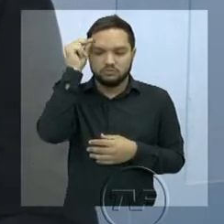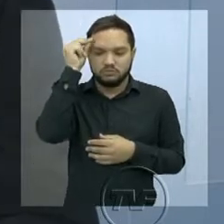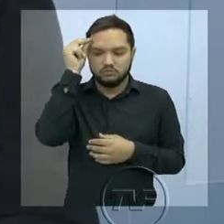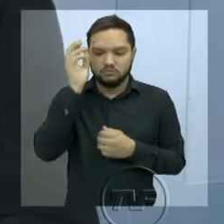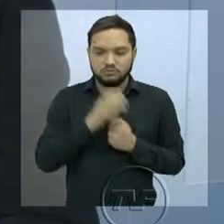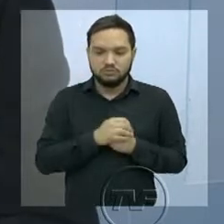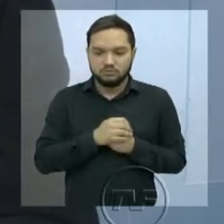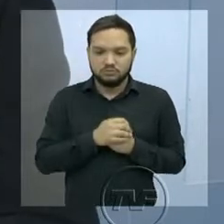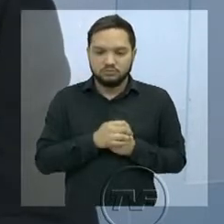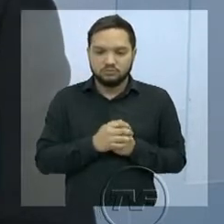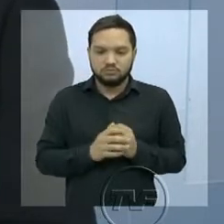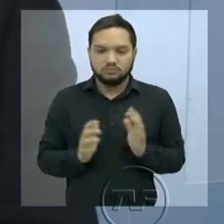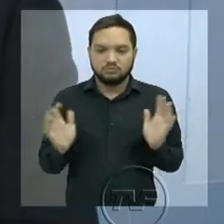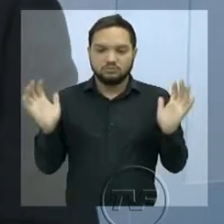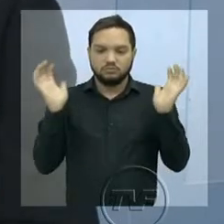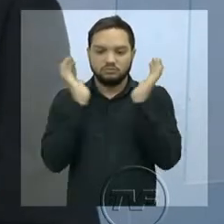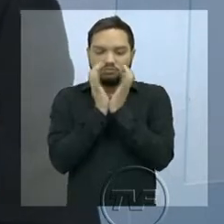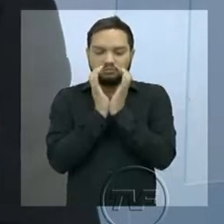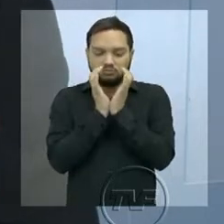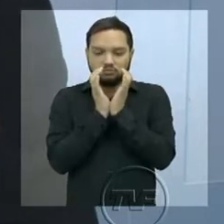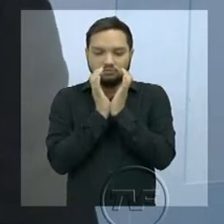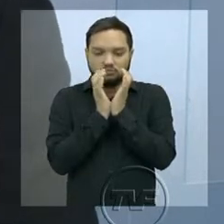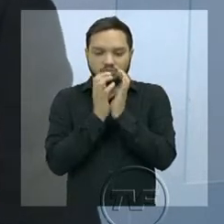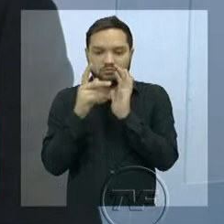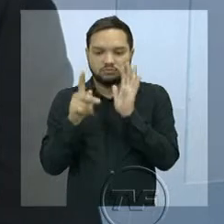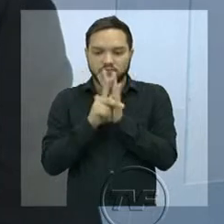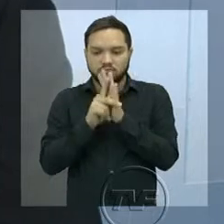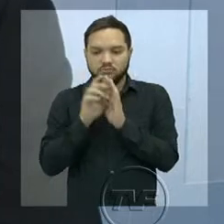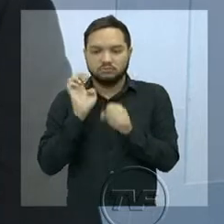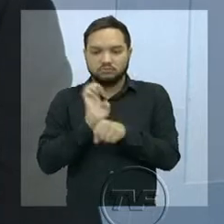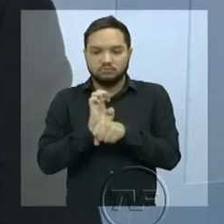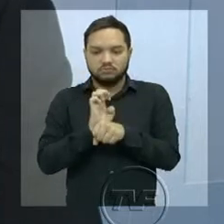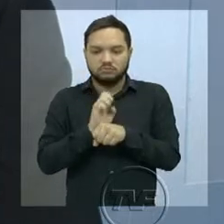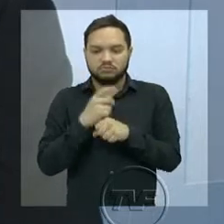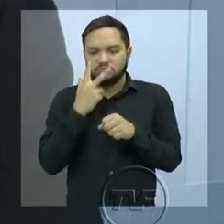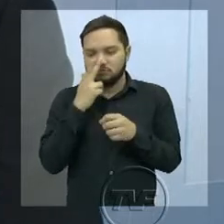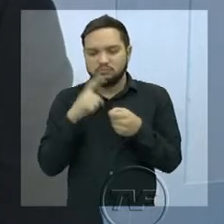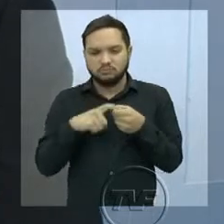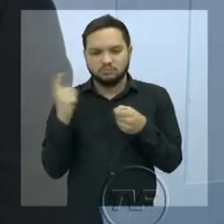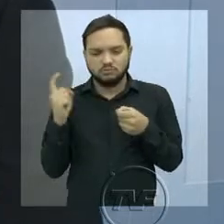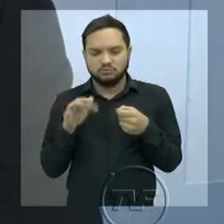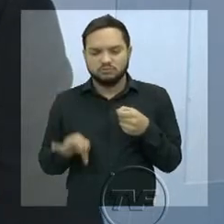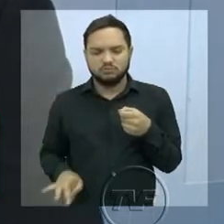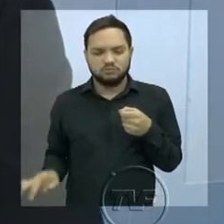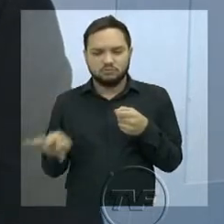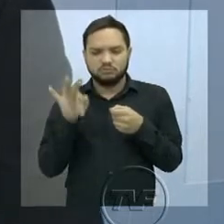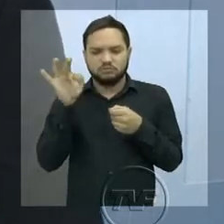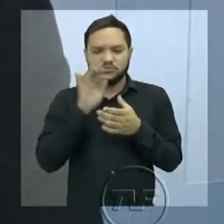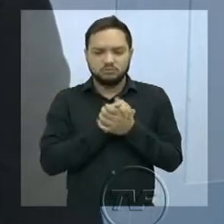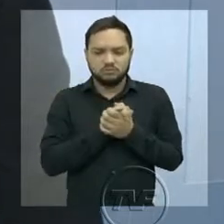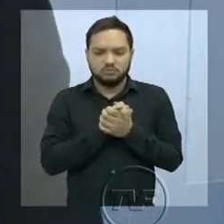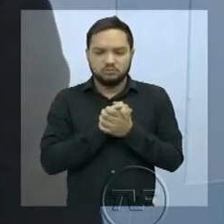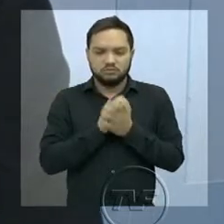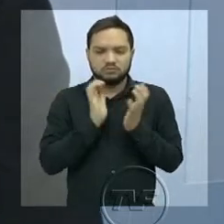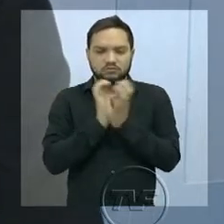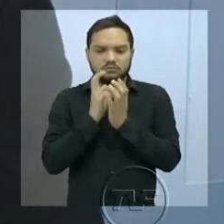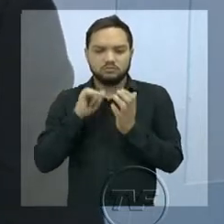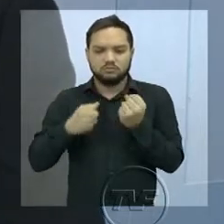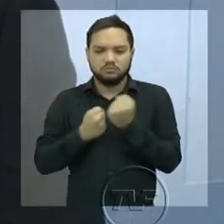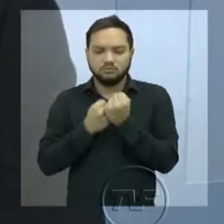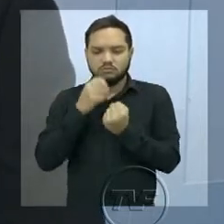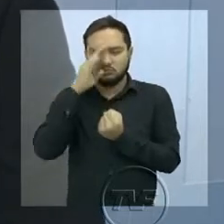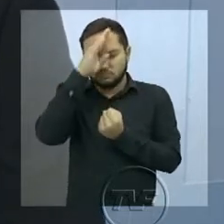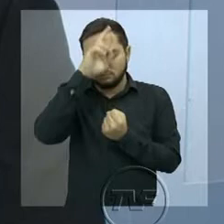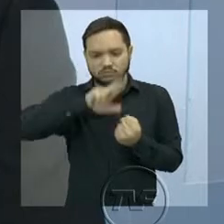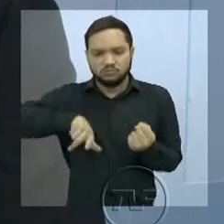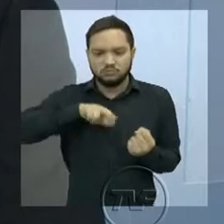regional. Eu acho que eles se deslocam um pouco do governo federal. Eles não se tornaram um bloco bolsonarista, né? É